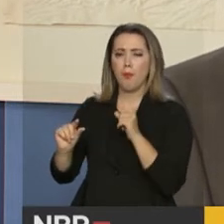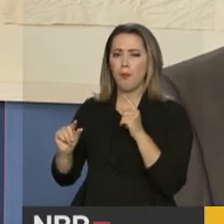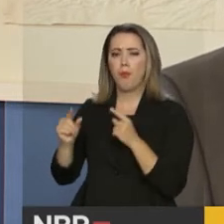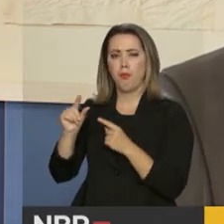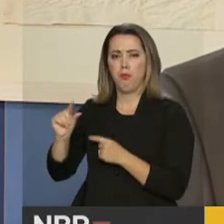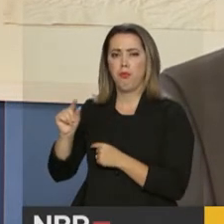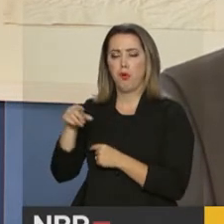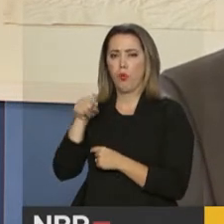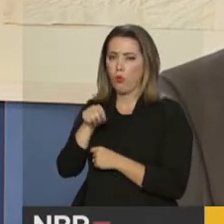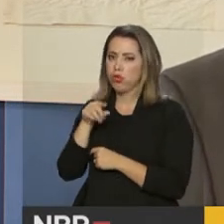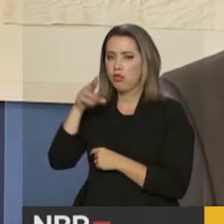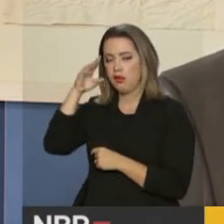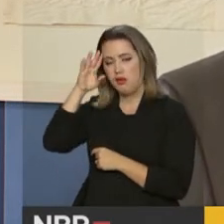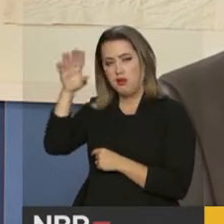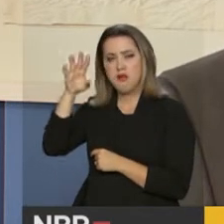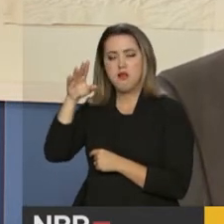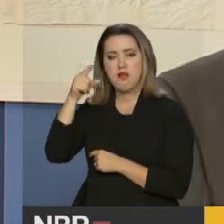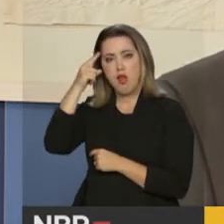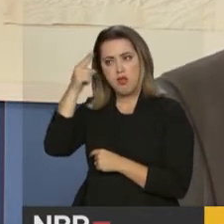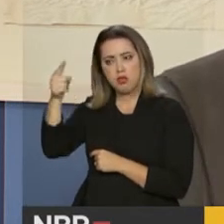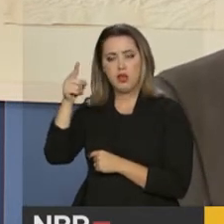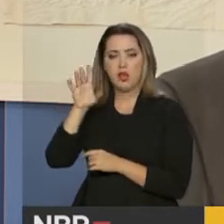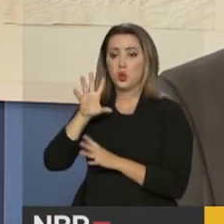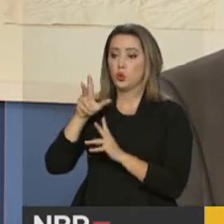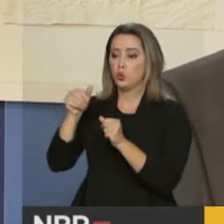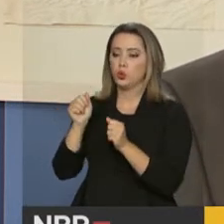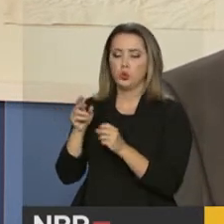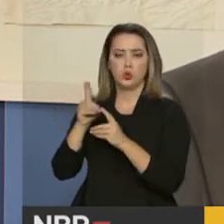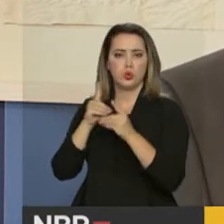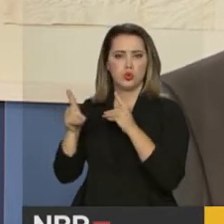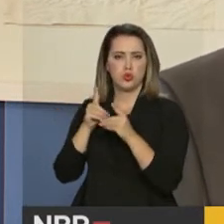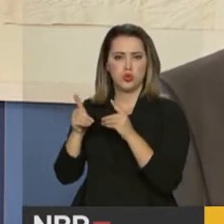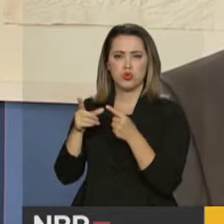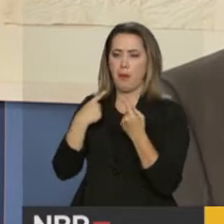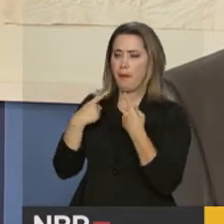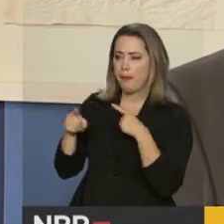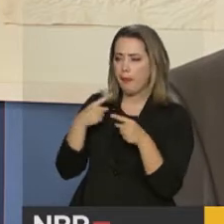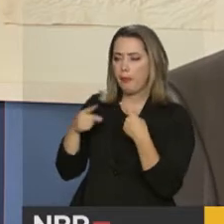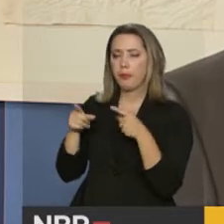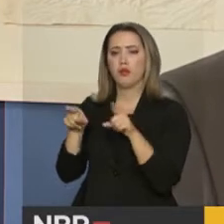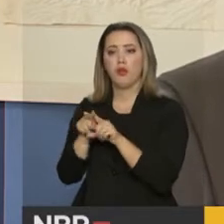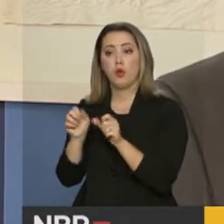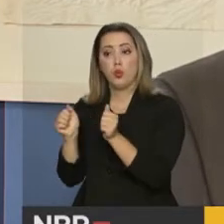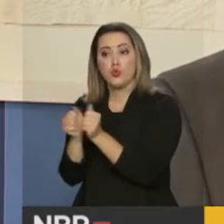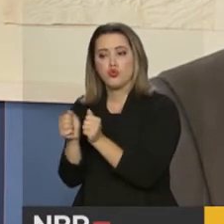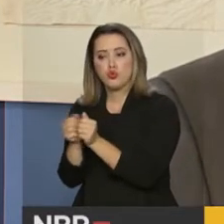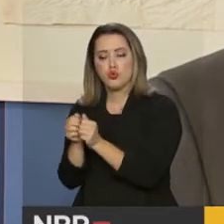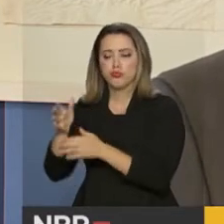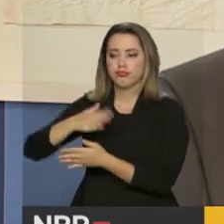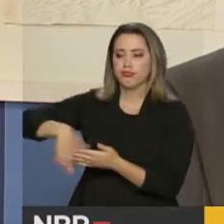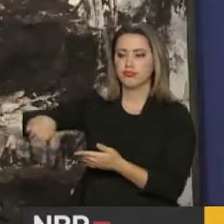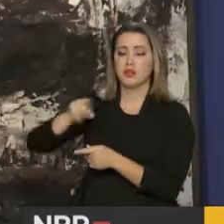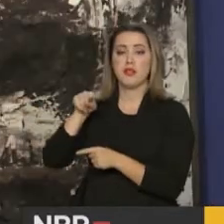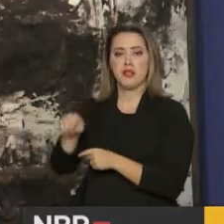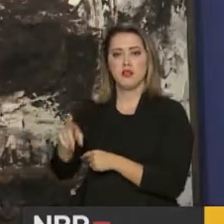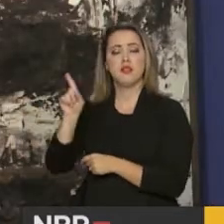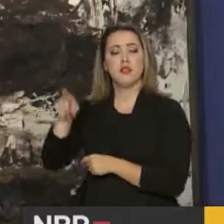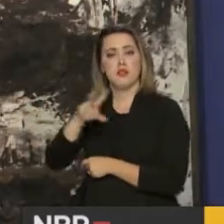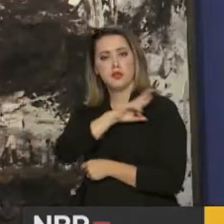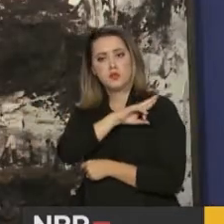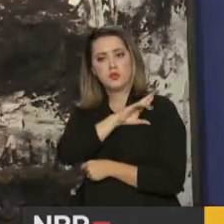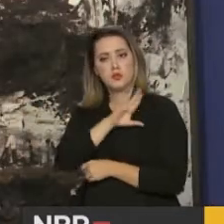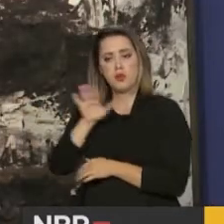ideia de, na verdade, tudo era discutido em conjunto, mas enfim, ele foi o grande responsável pela curadoria do Palácio. Ele